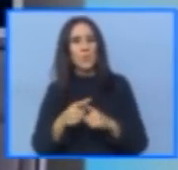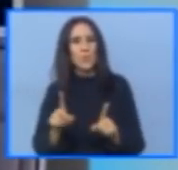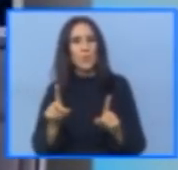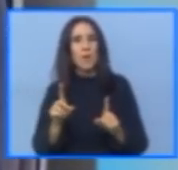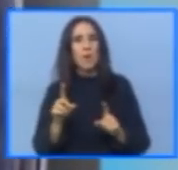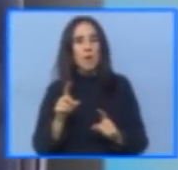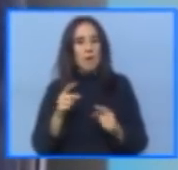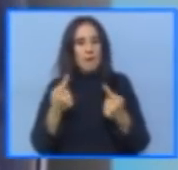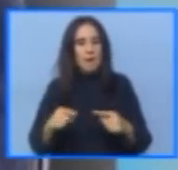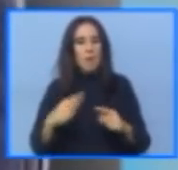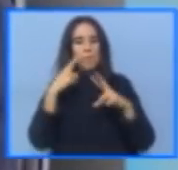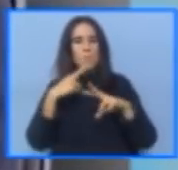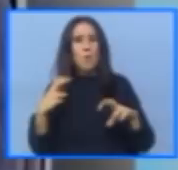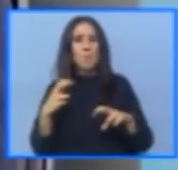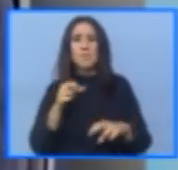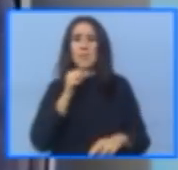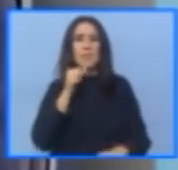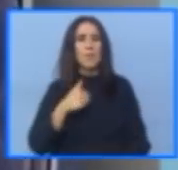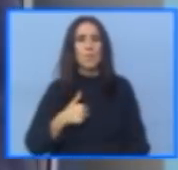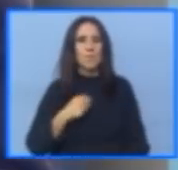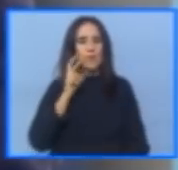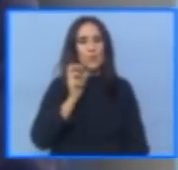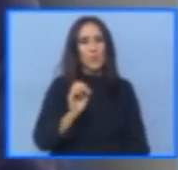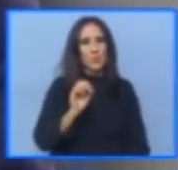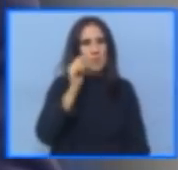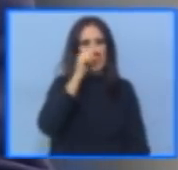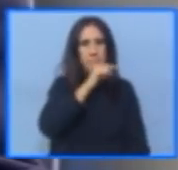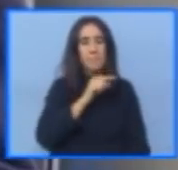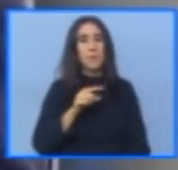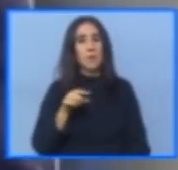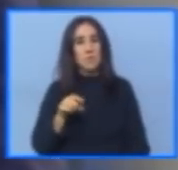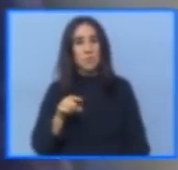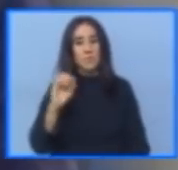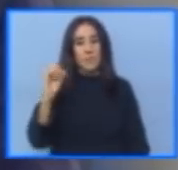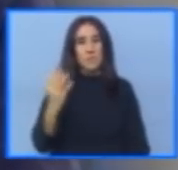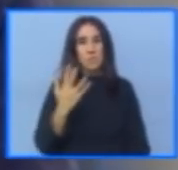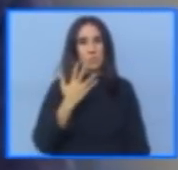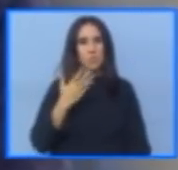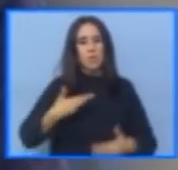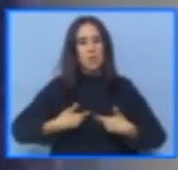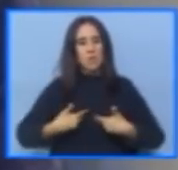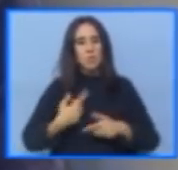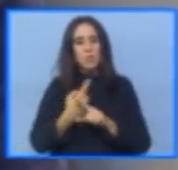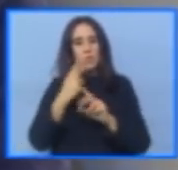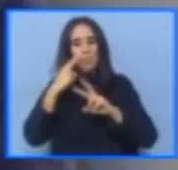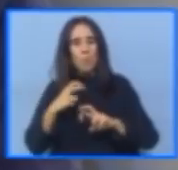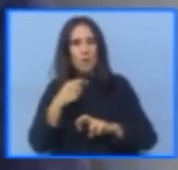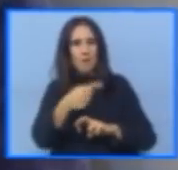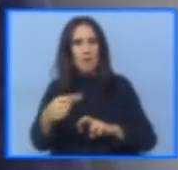que estão lá, mas que eu normalmente não vejo. Ora, essa luz que me ajuda a descobrir coisas que lá